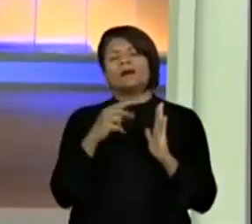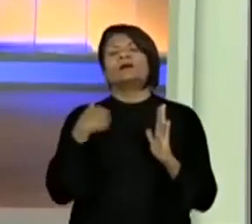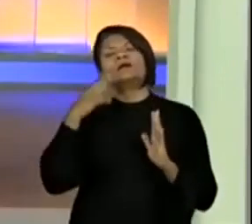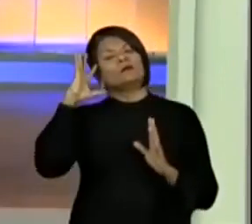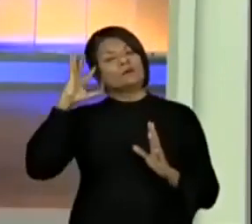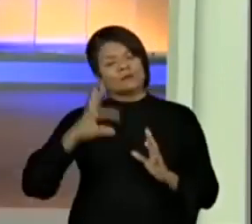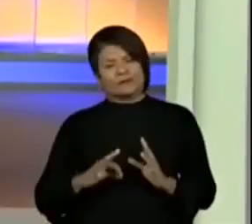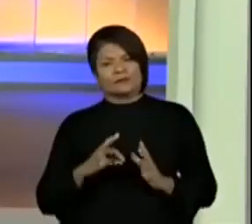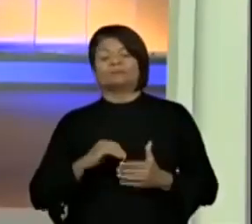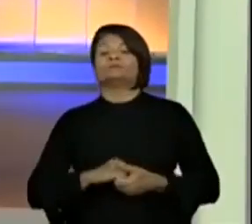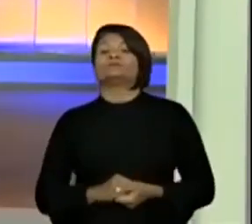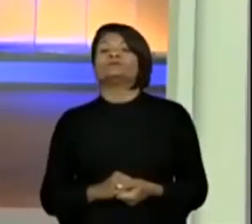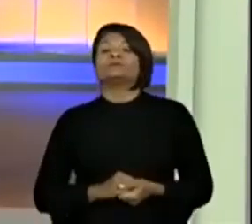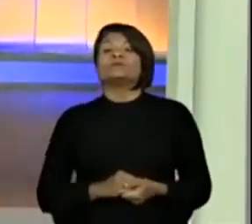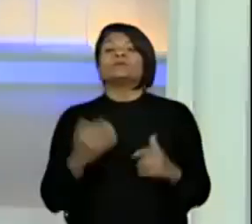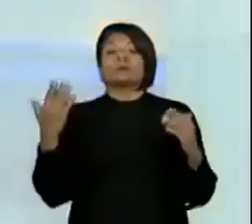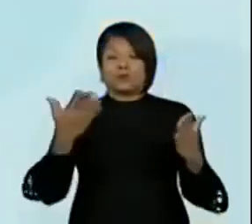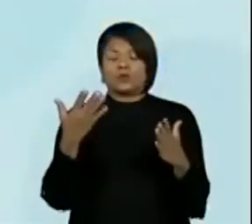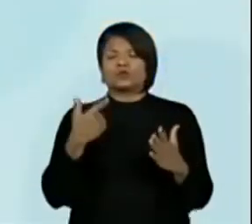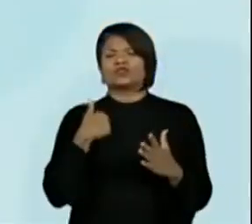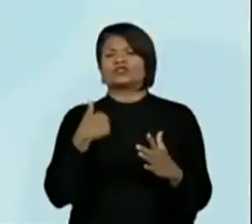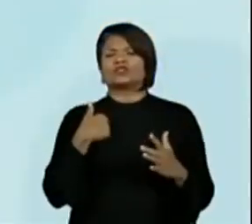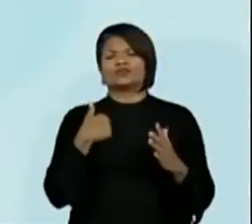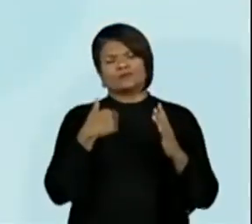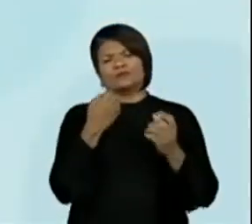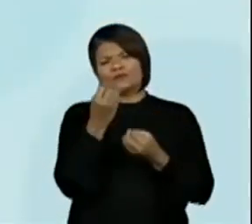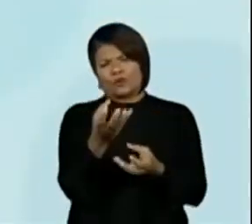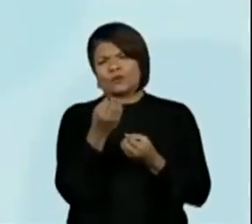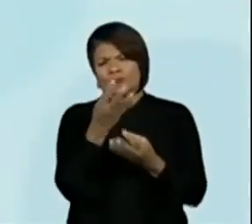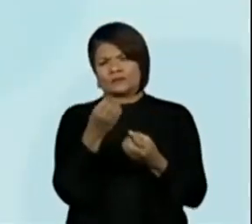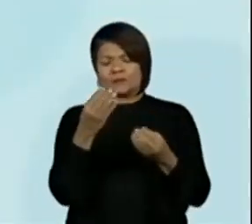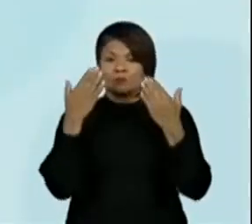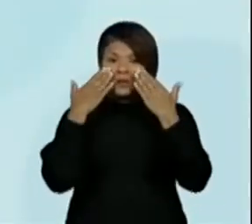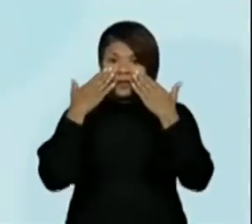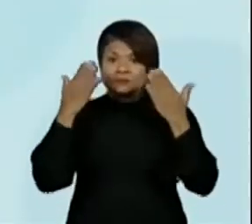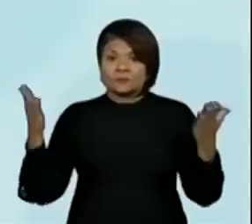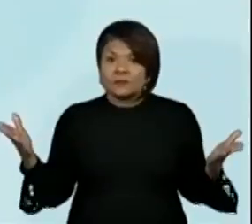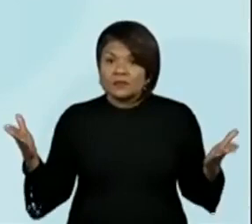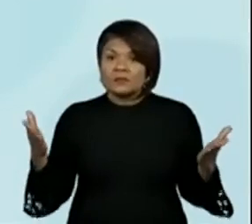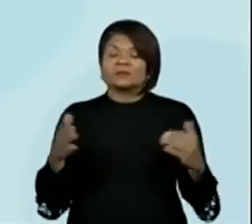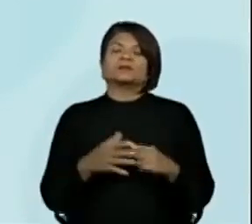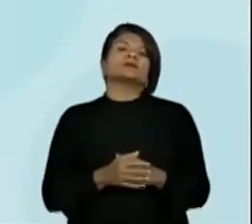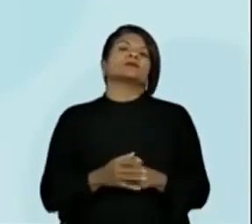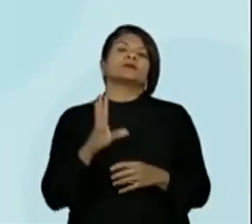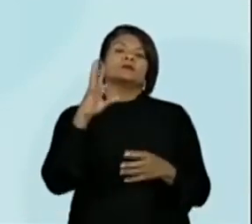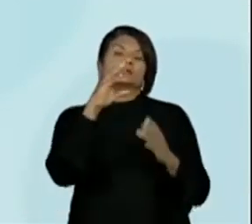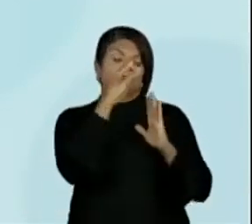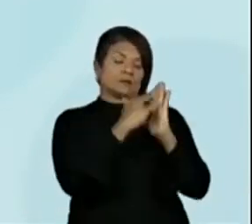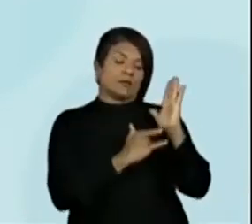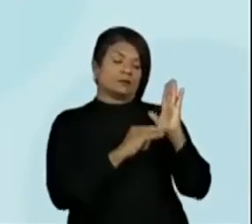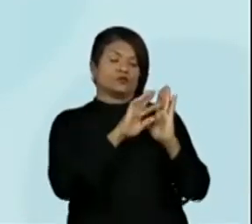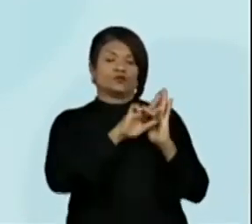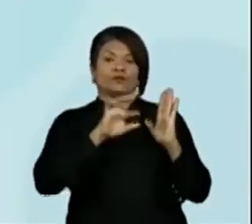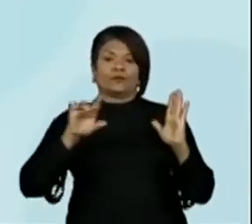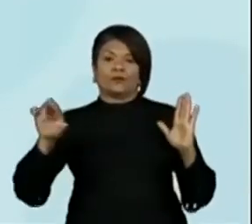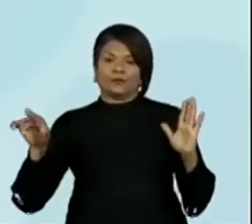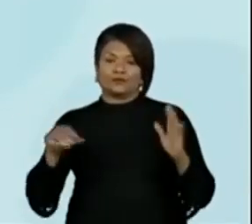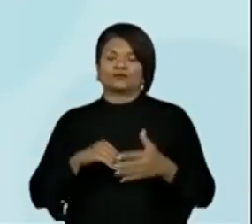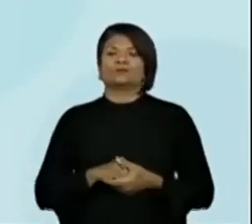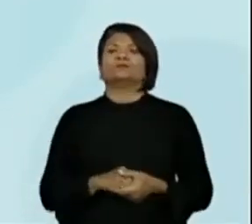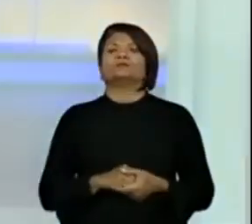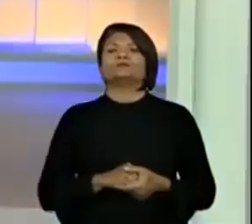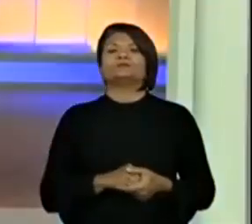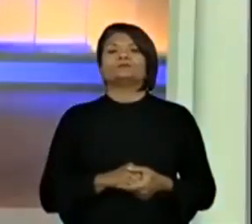se lê. Hoje a gente vai localizar informações explícitas em textos de diferentes gêneros textuais.